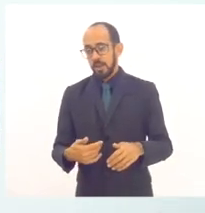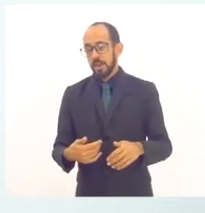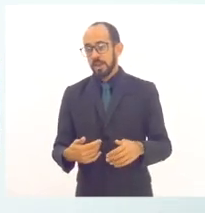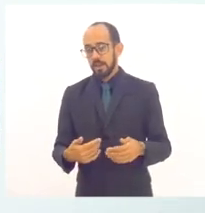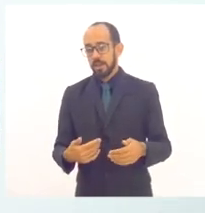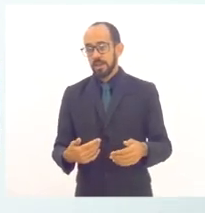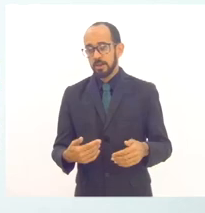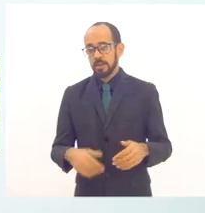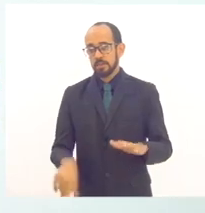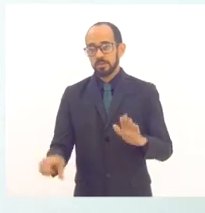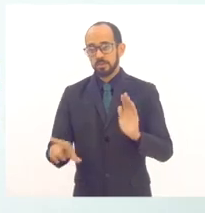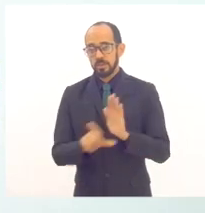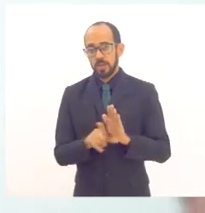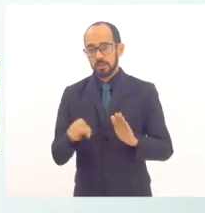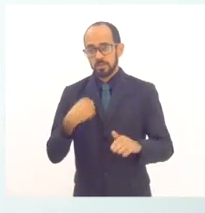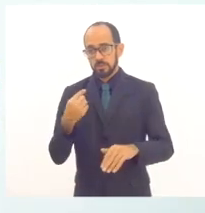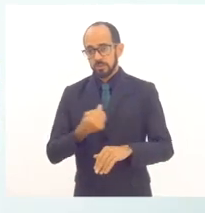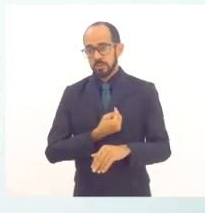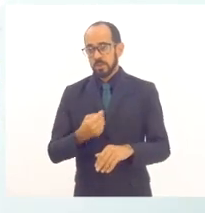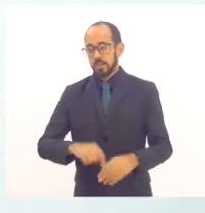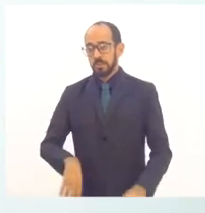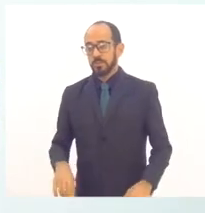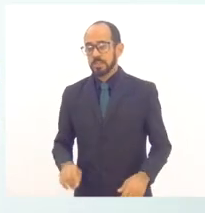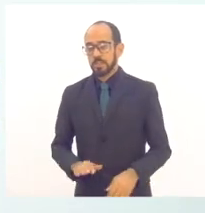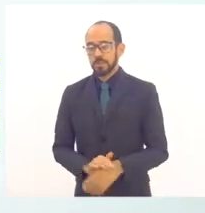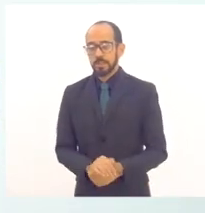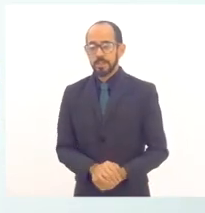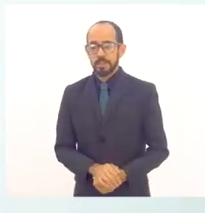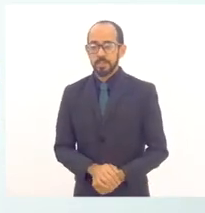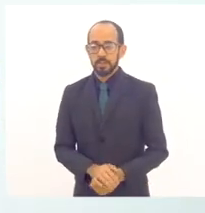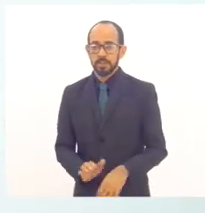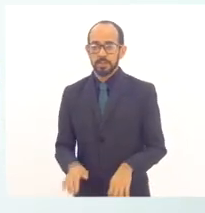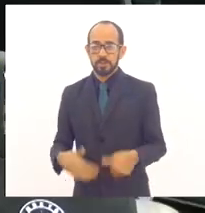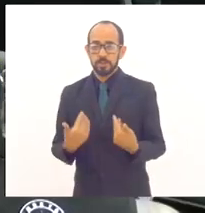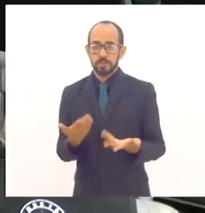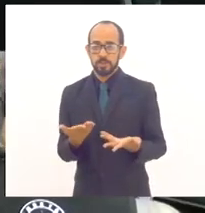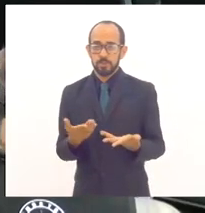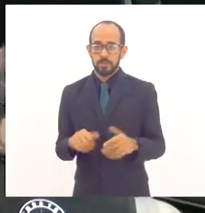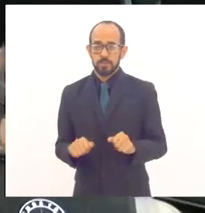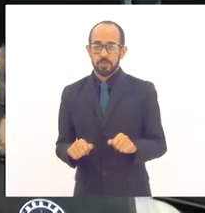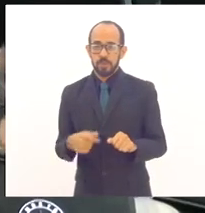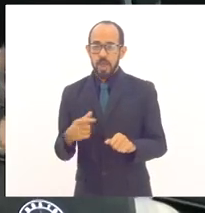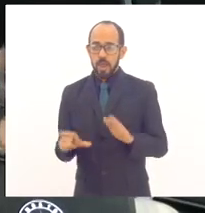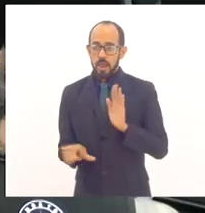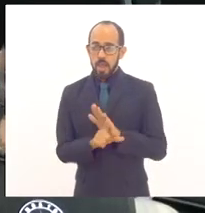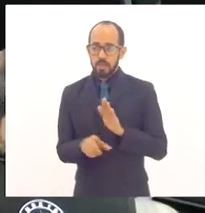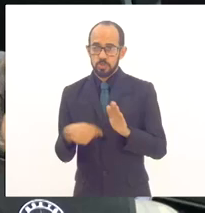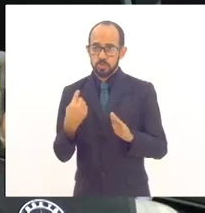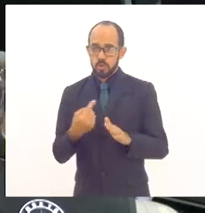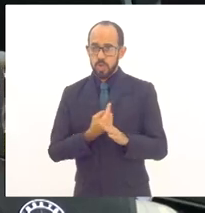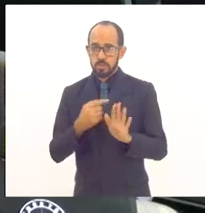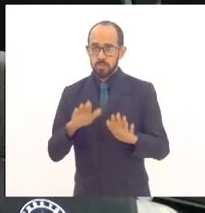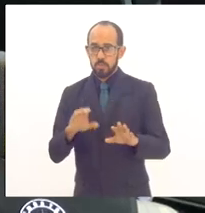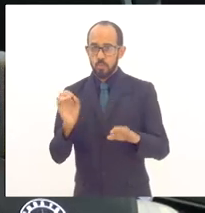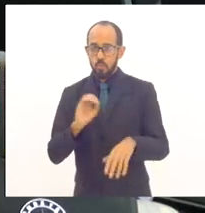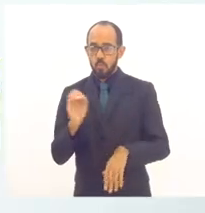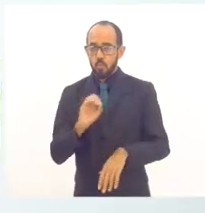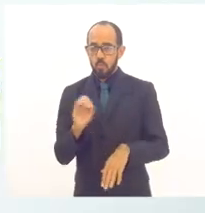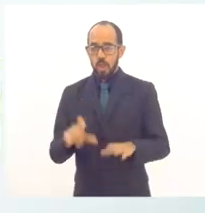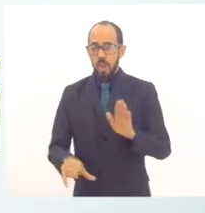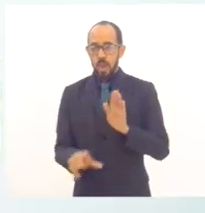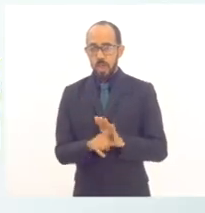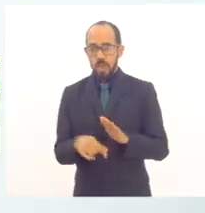isso são leis nossas, nossa autoria ou coautoria. Agora, Nenhuma lei que eu apresentei